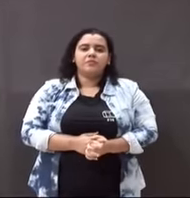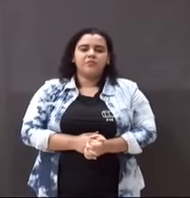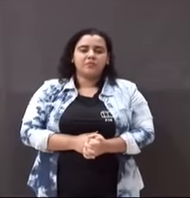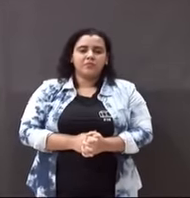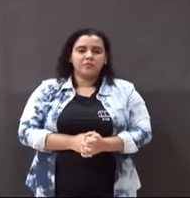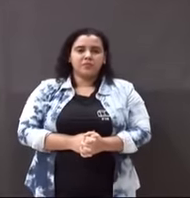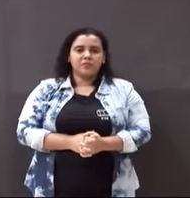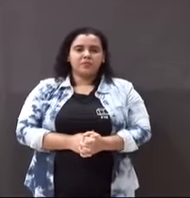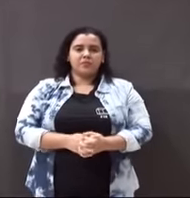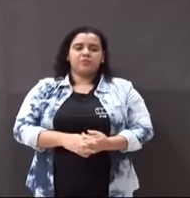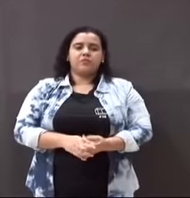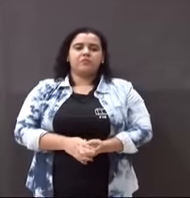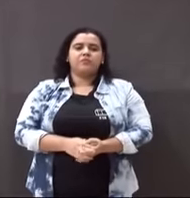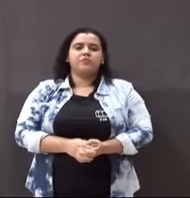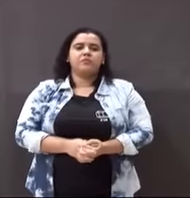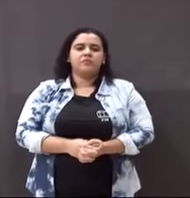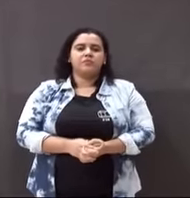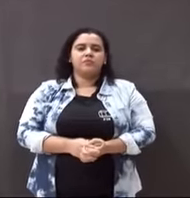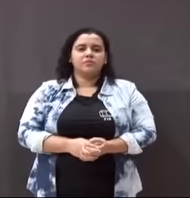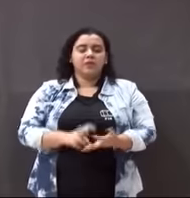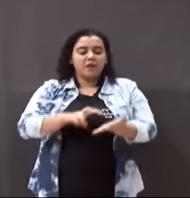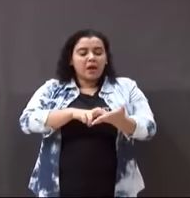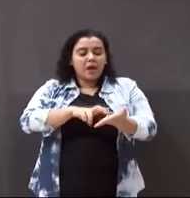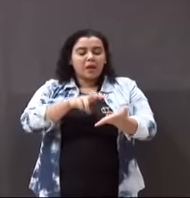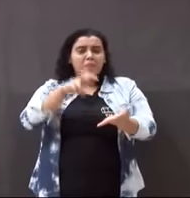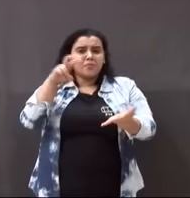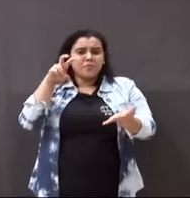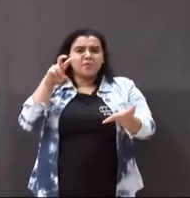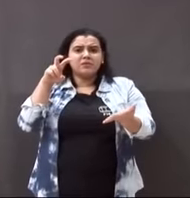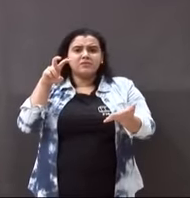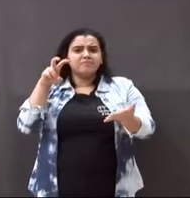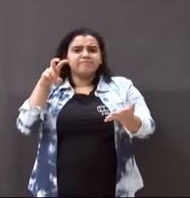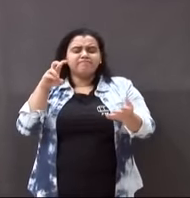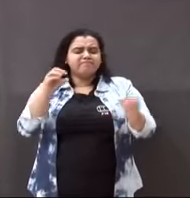Amanheceu, melhora, nada,